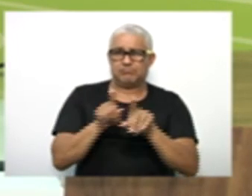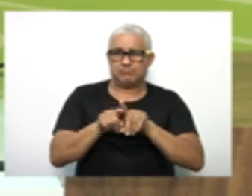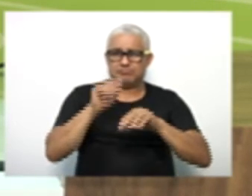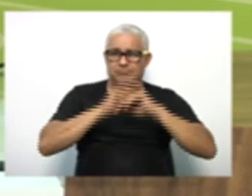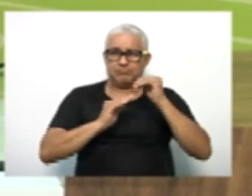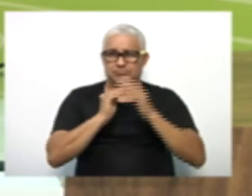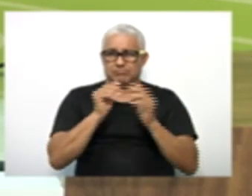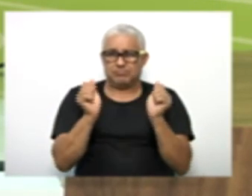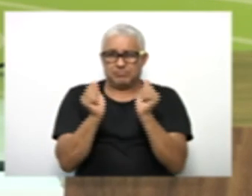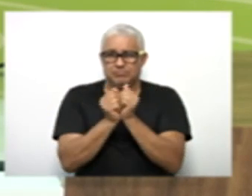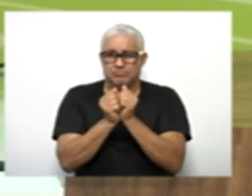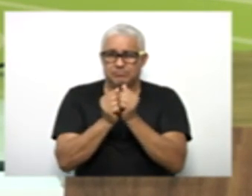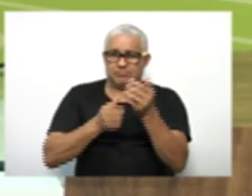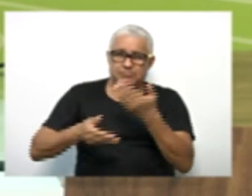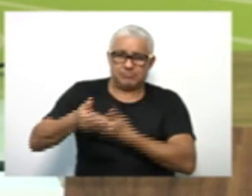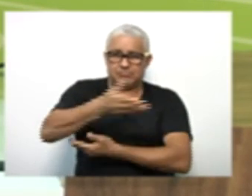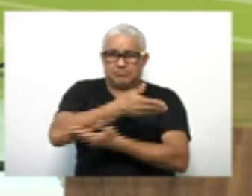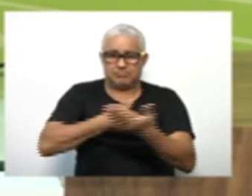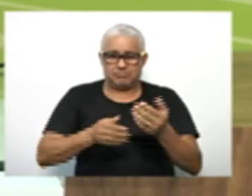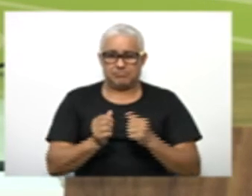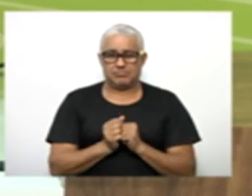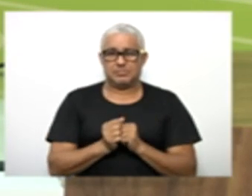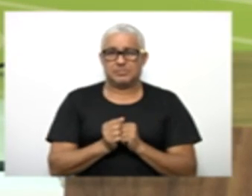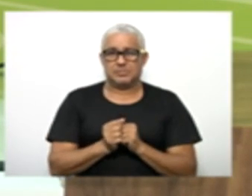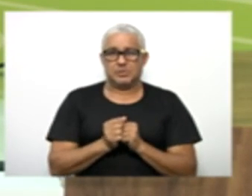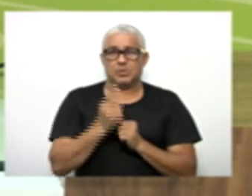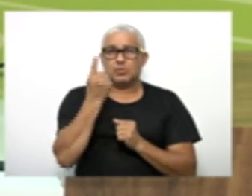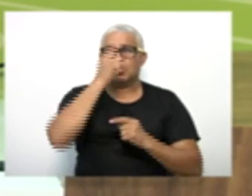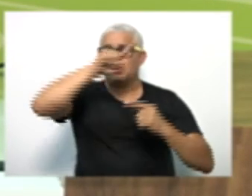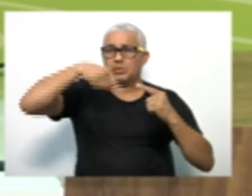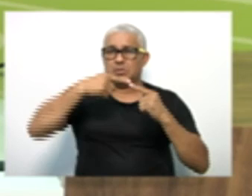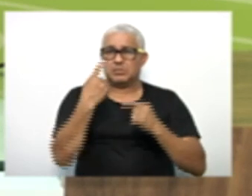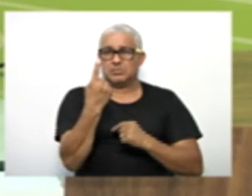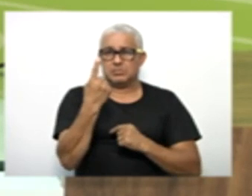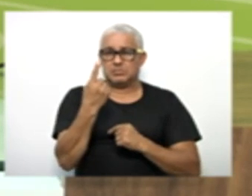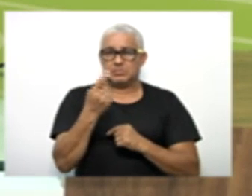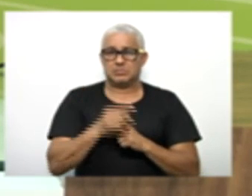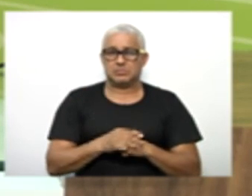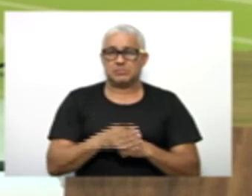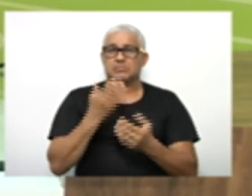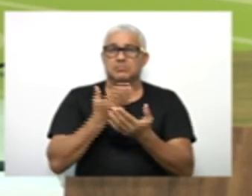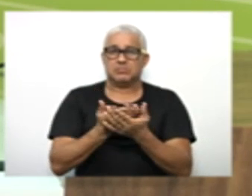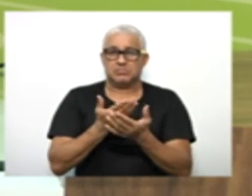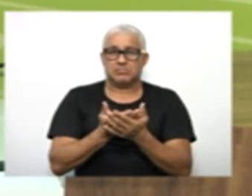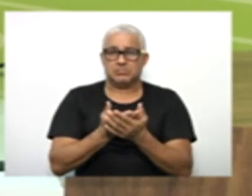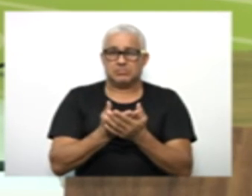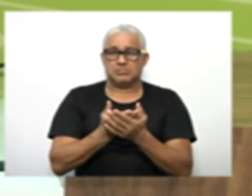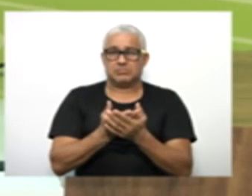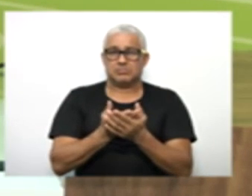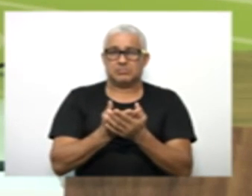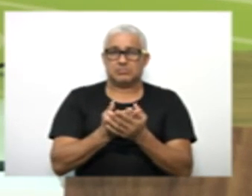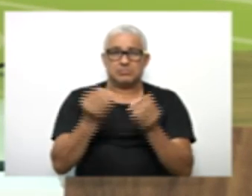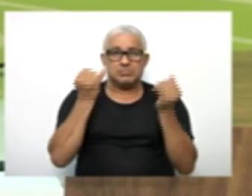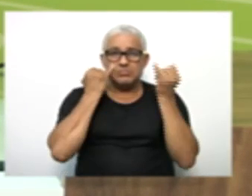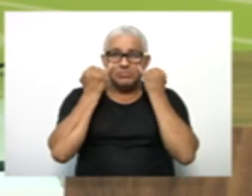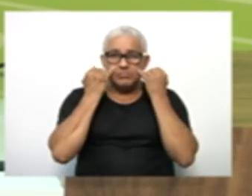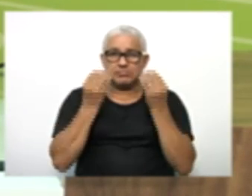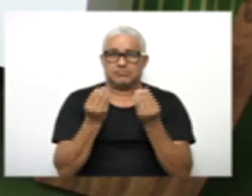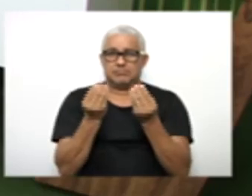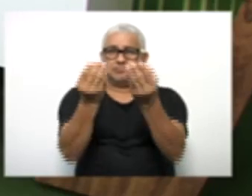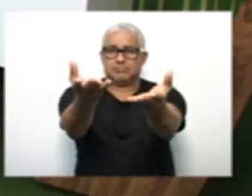profissionais envolvidos, só com uma finalidade: fazer com que essa aula chegue até você da melhor forma